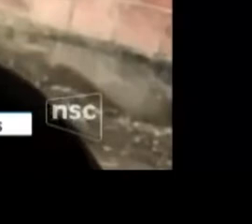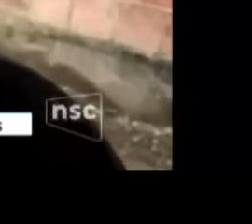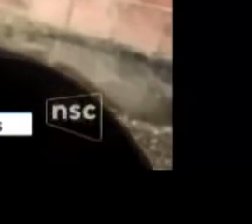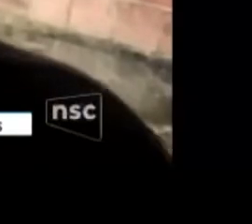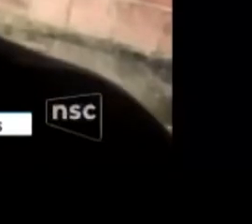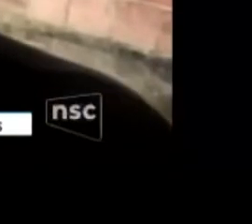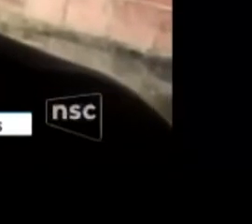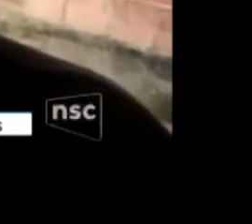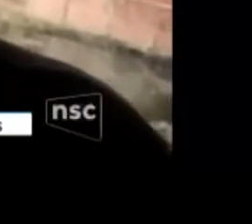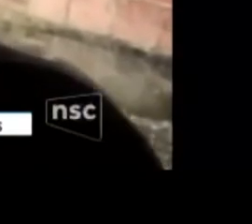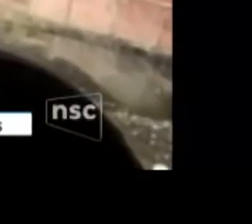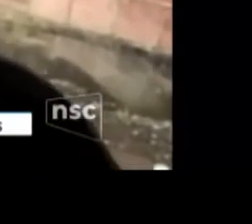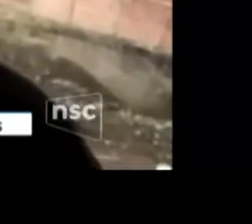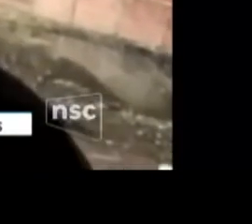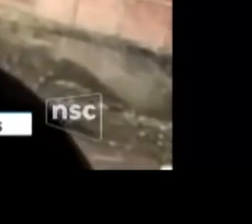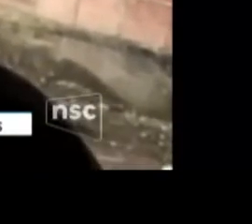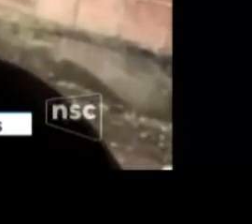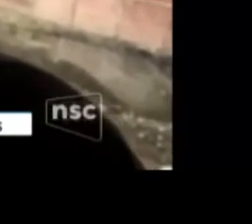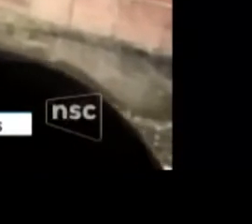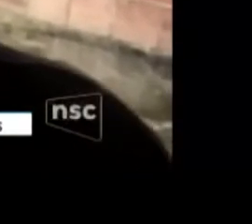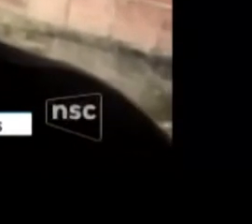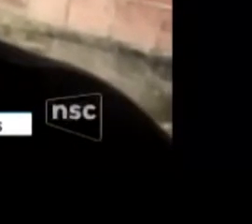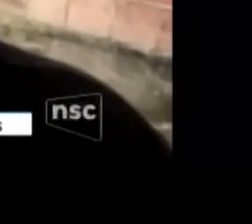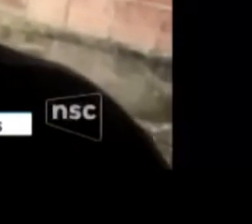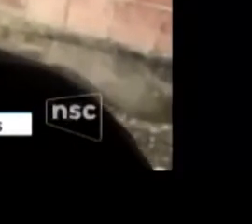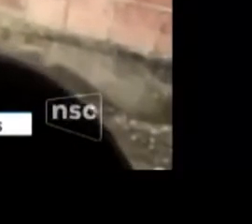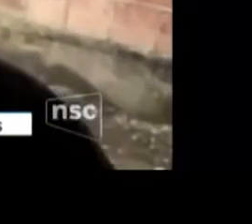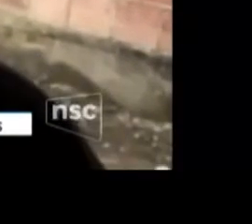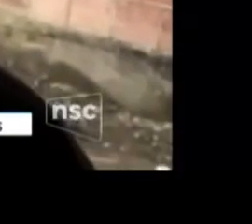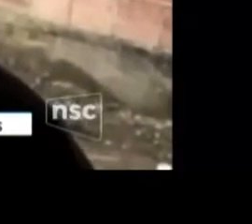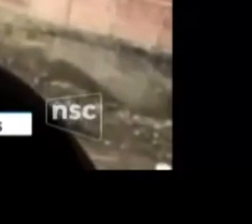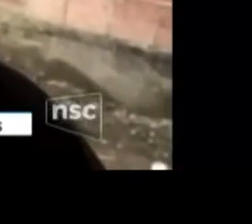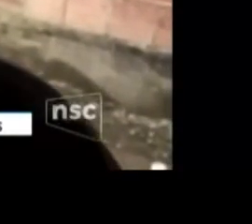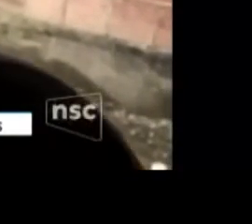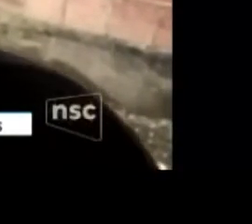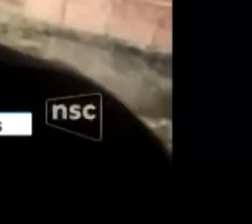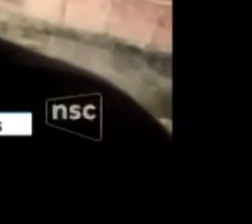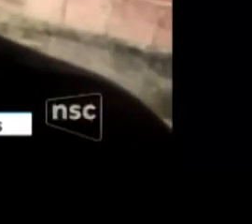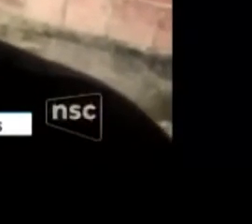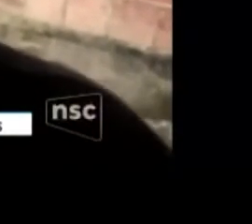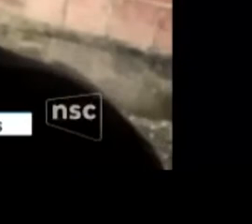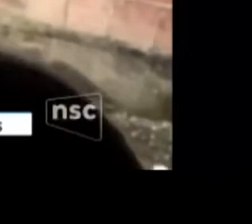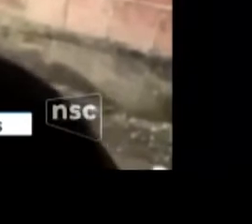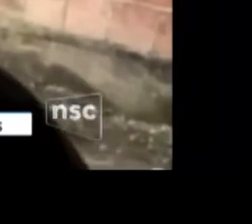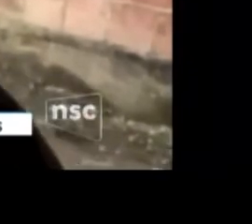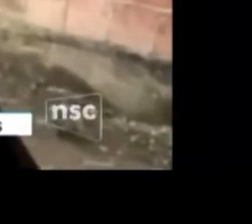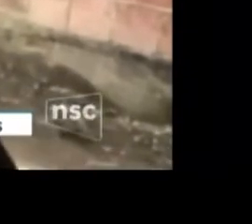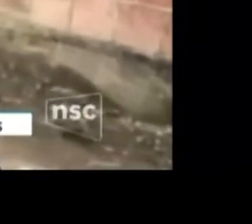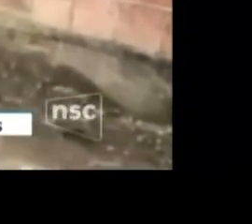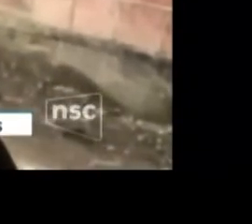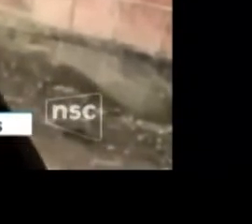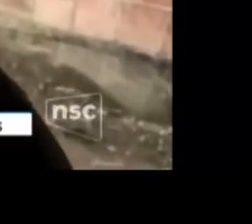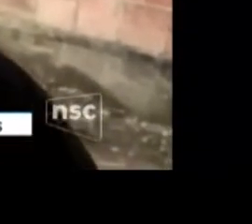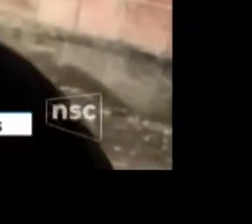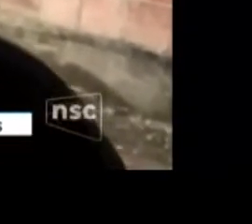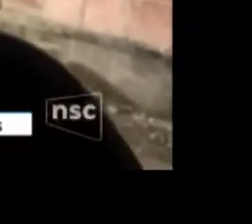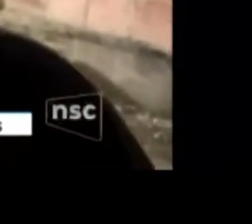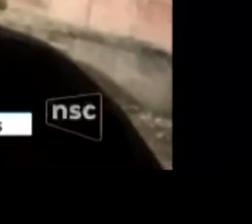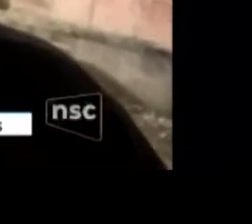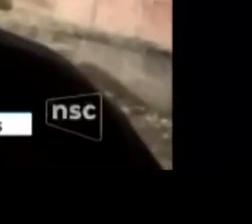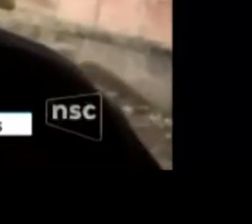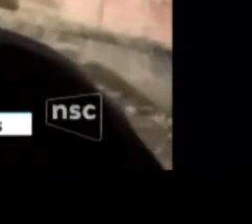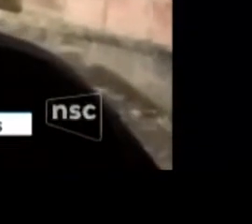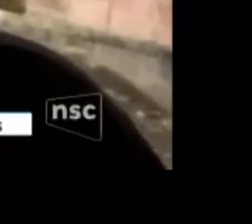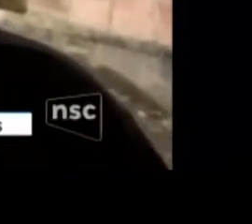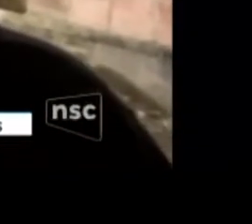dia como todos passam né Não só eu como tantas outras famílias aqui dentro passa pela mesma situação ou tendo filhos